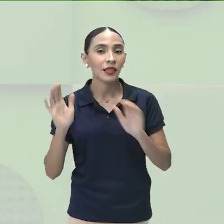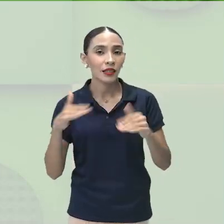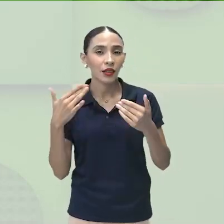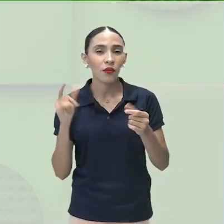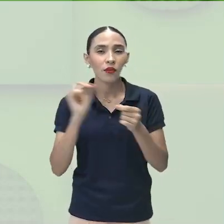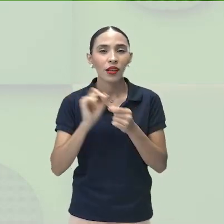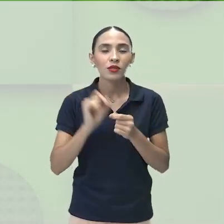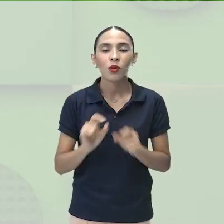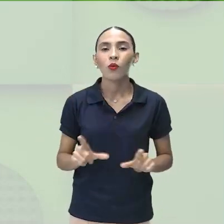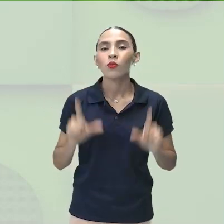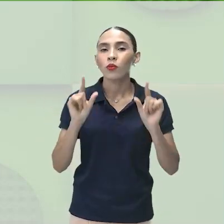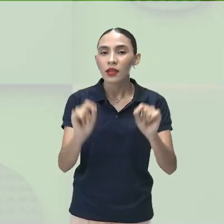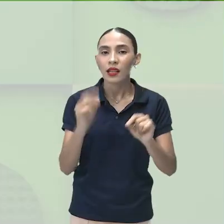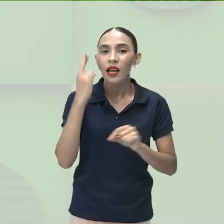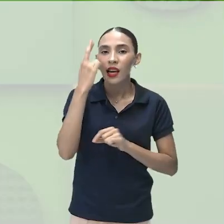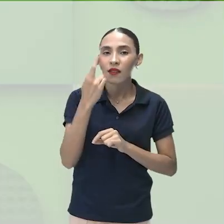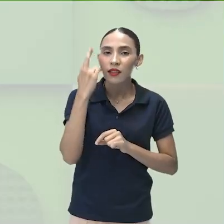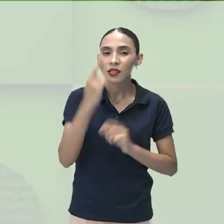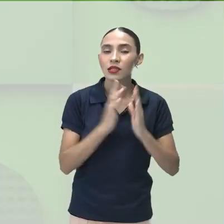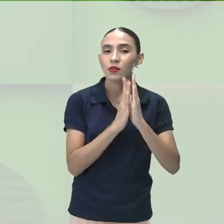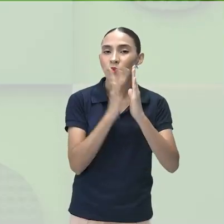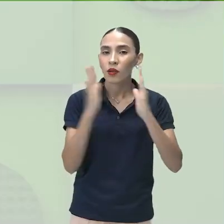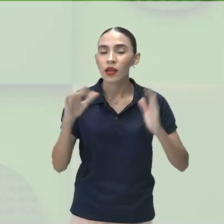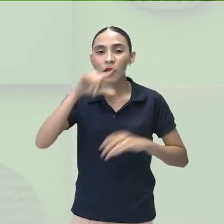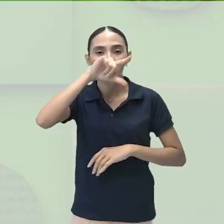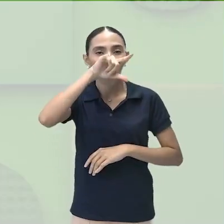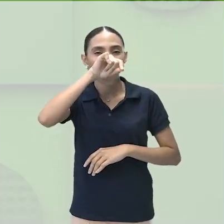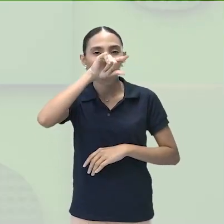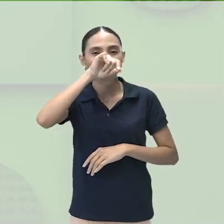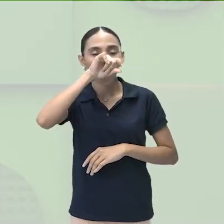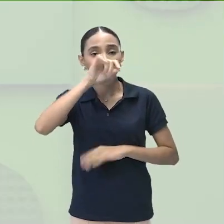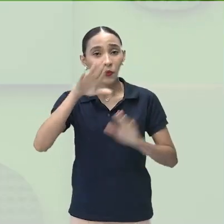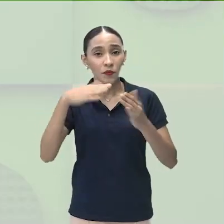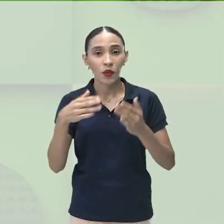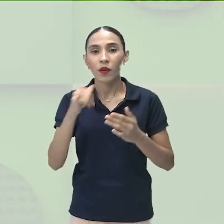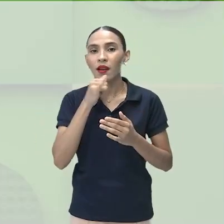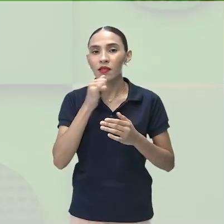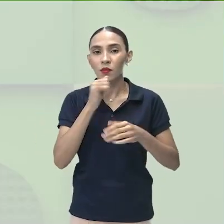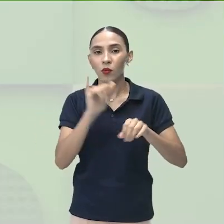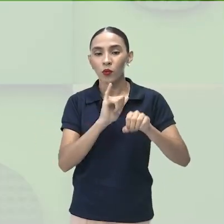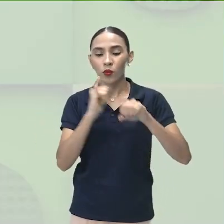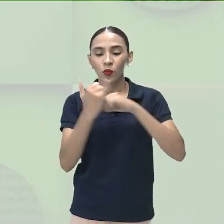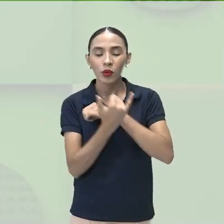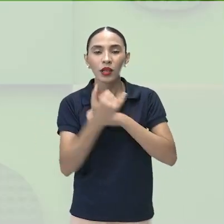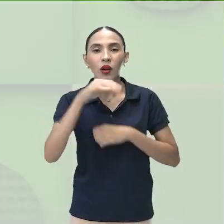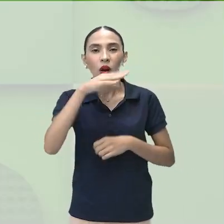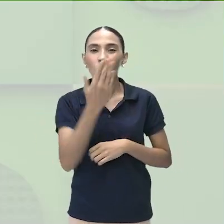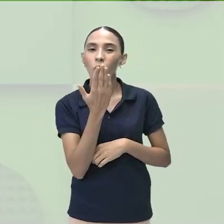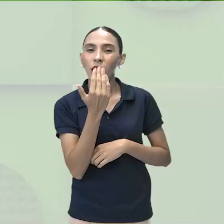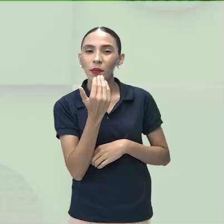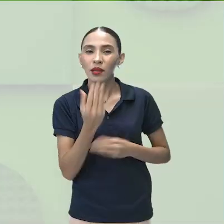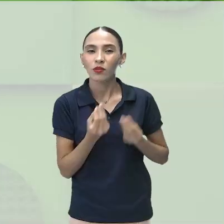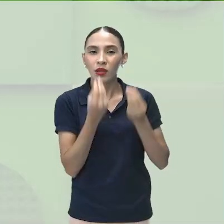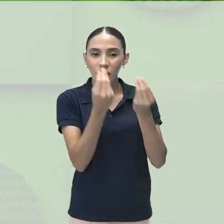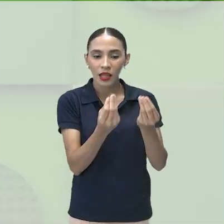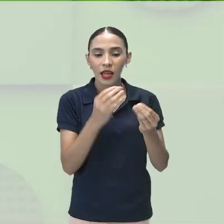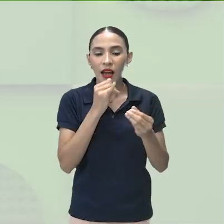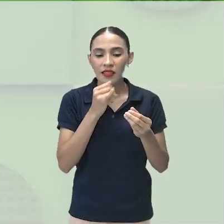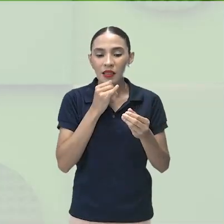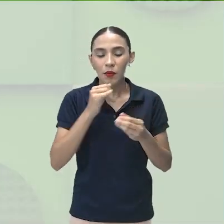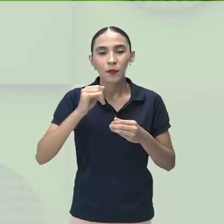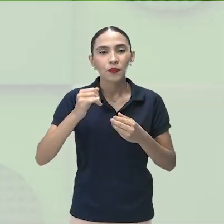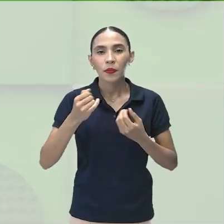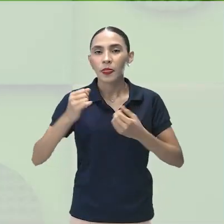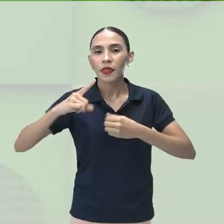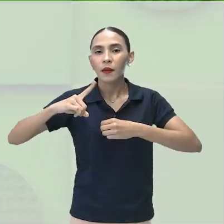que refletisse esse processo no bico desses animais. Então, em ilhas onde o alimento disponível eram